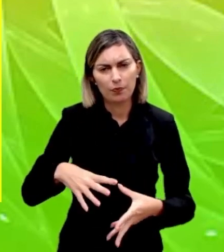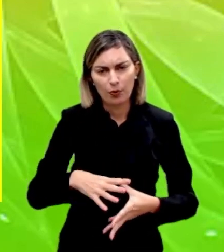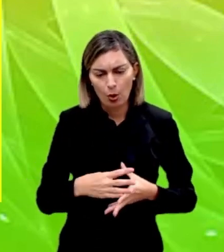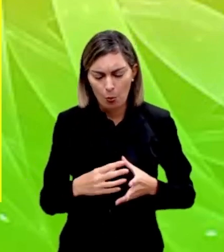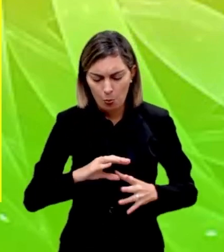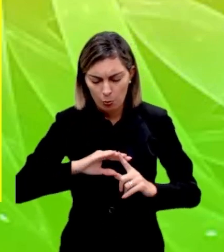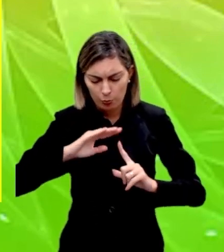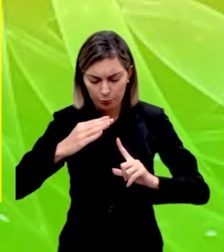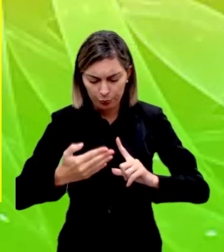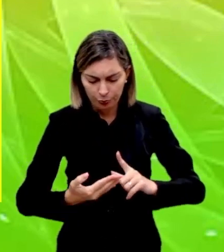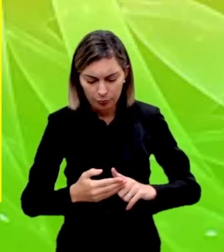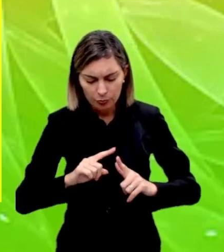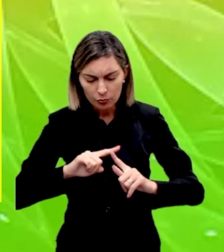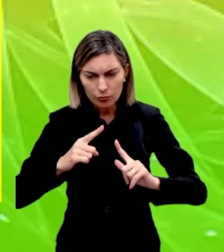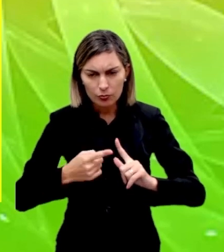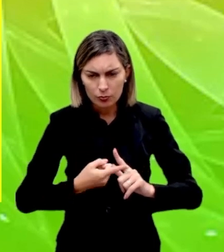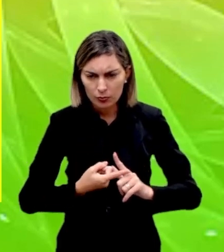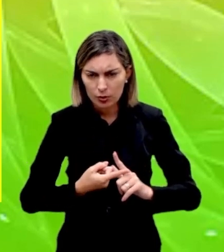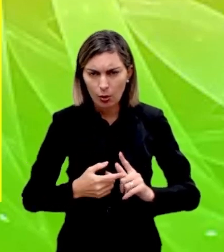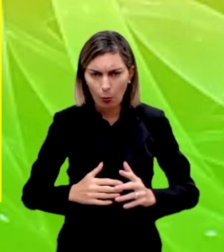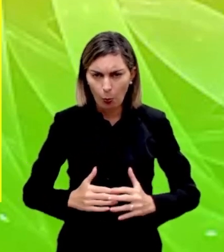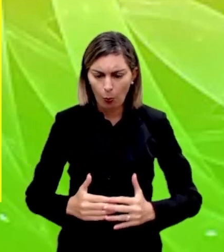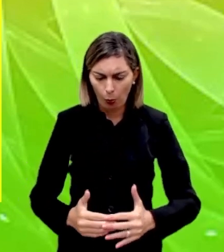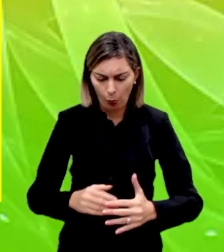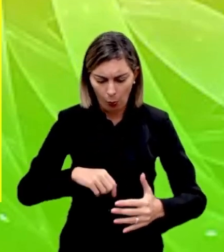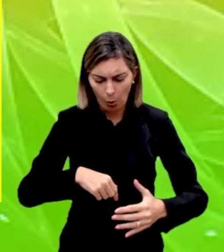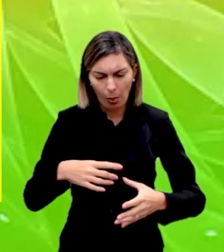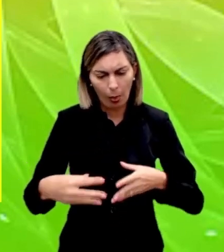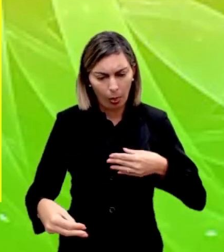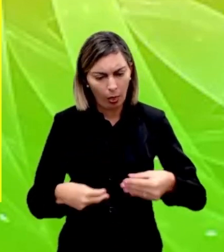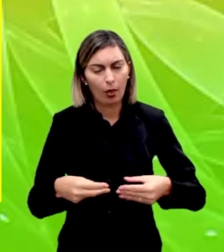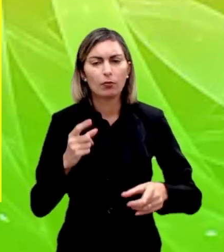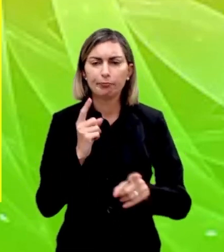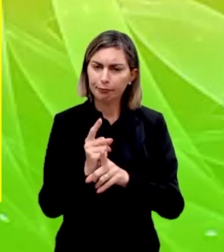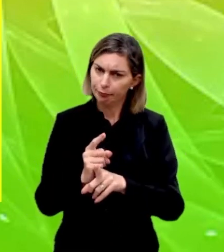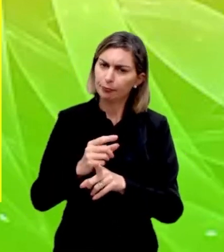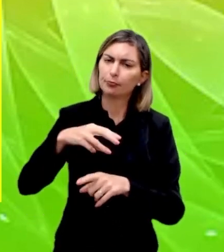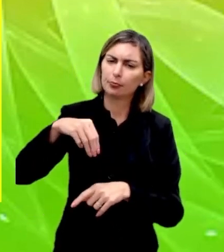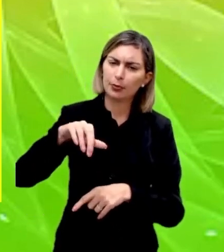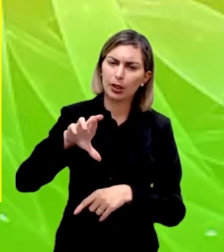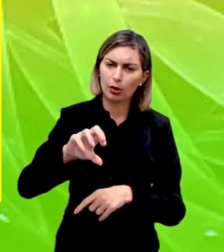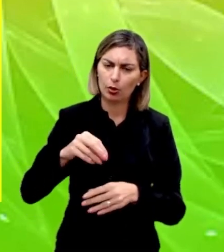mulheres gestantes encontraram os microplásticos.